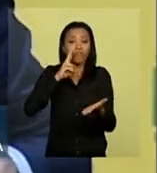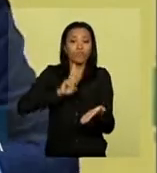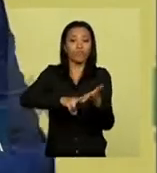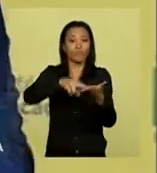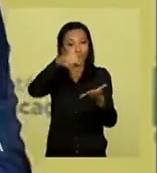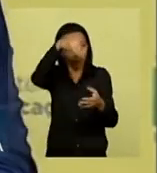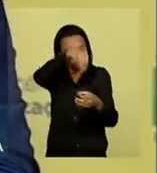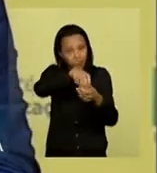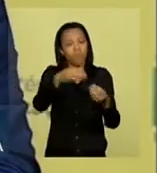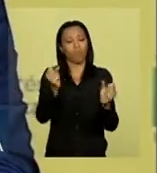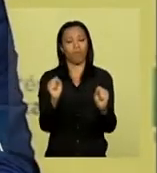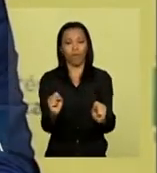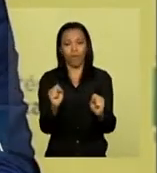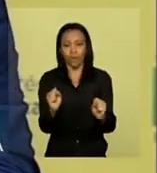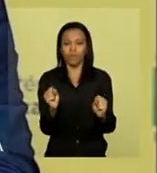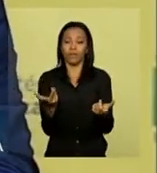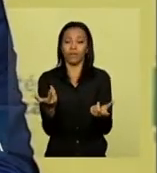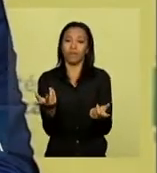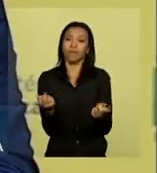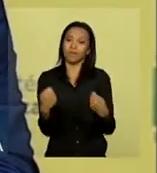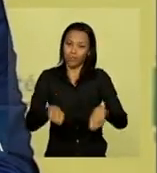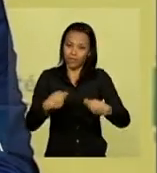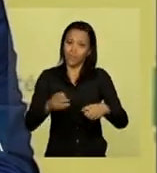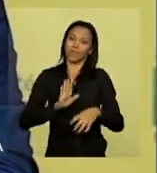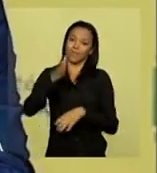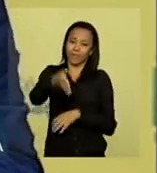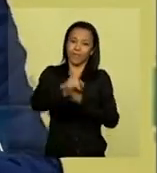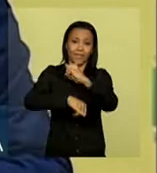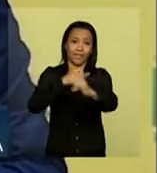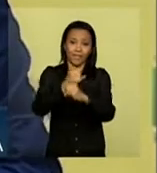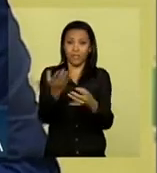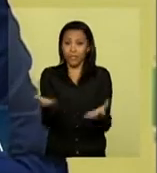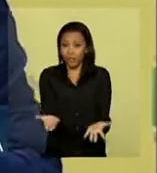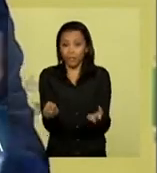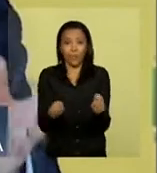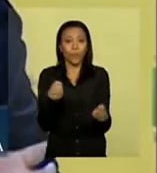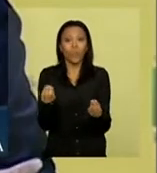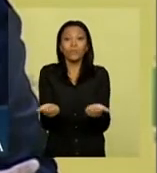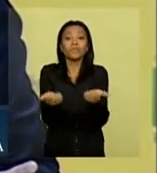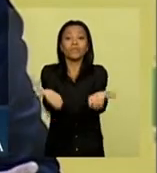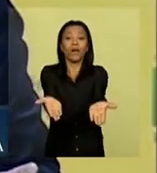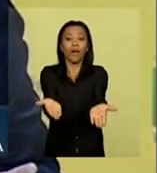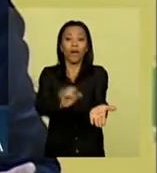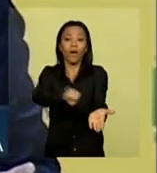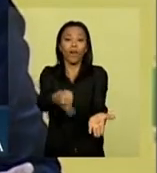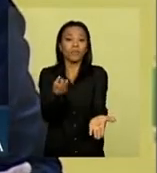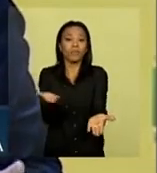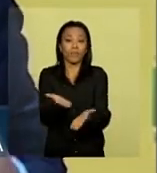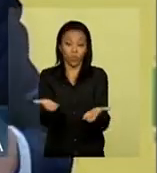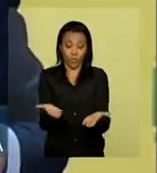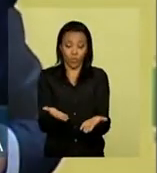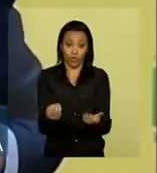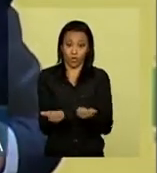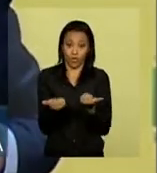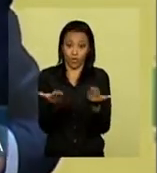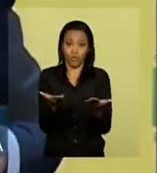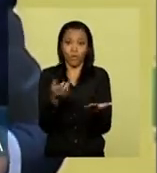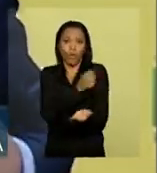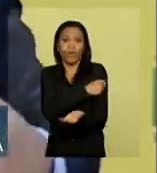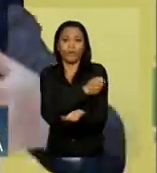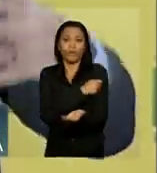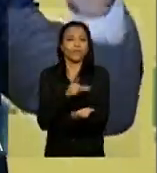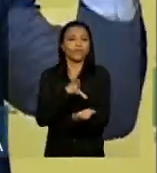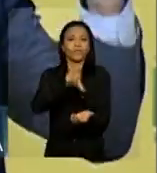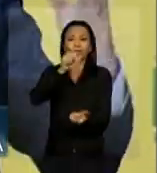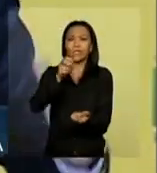tenha essa possibilidade Mas ele tem que ir ele tem que ir pela internet e não haveria como dar essa oportunidade nós estamos dando como é que o aluno